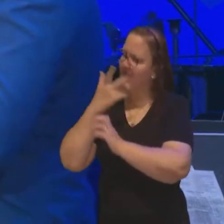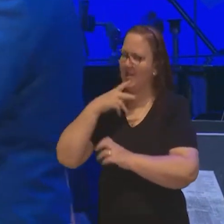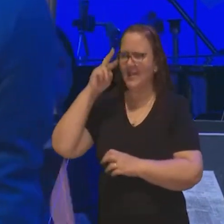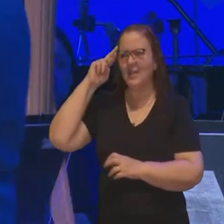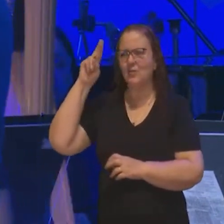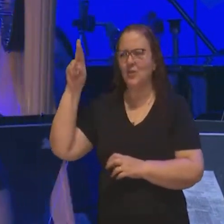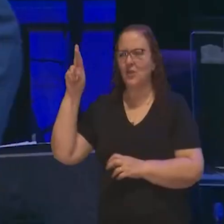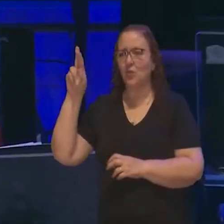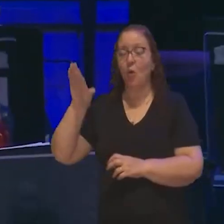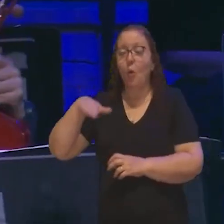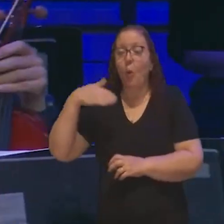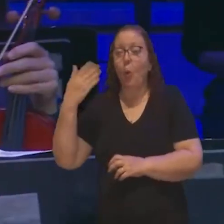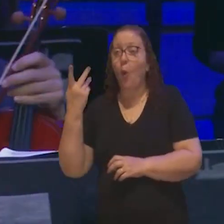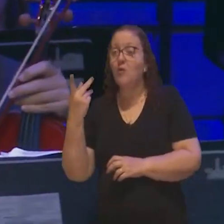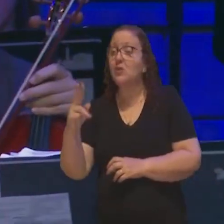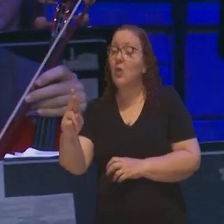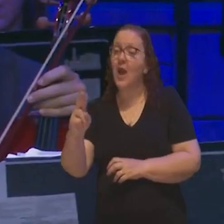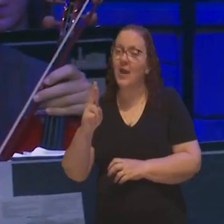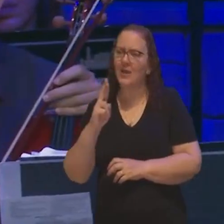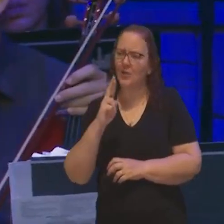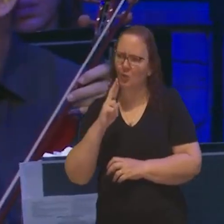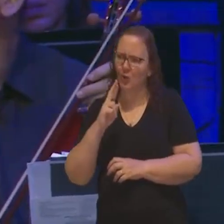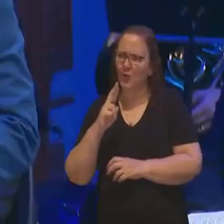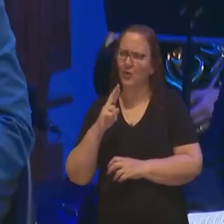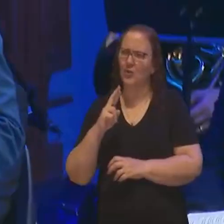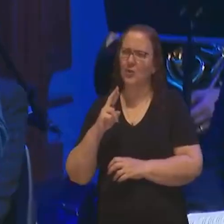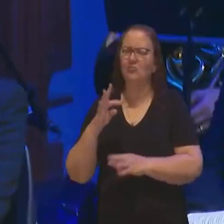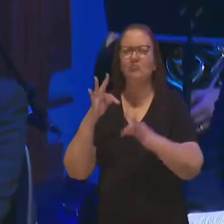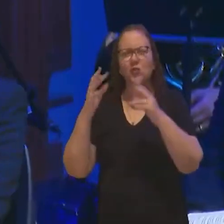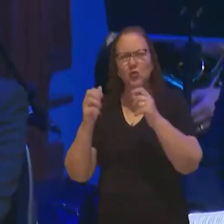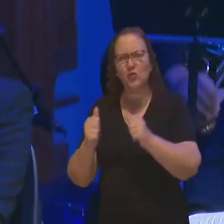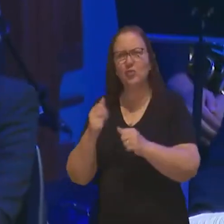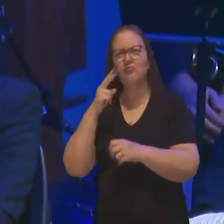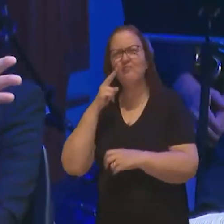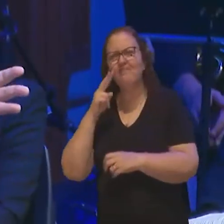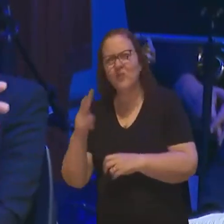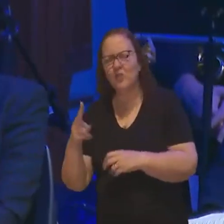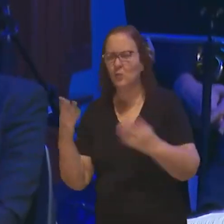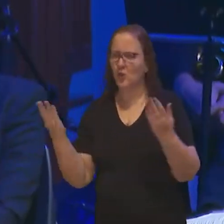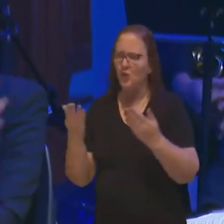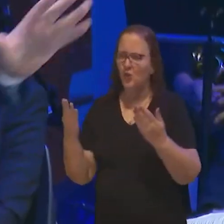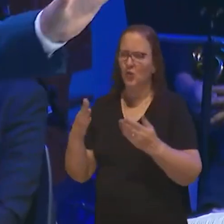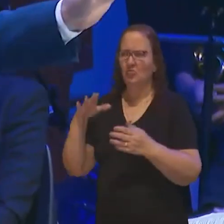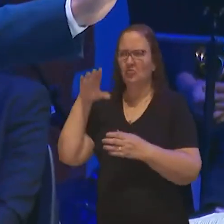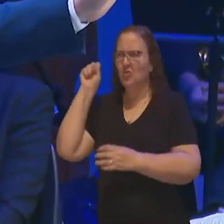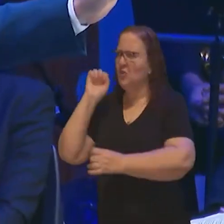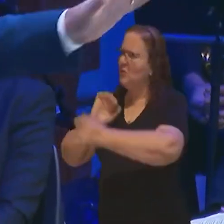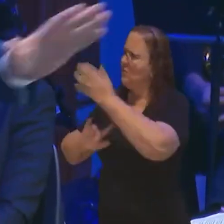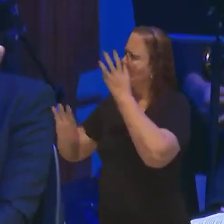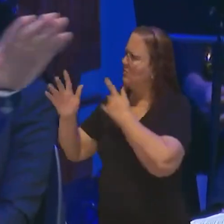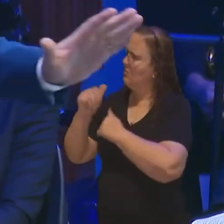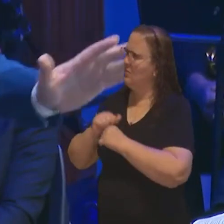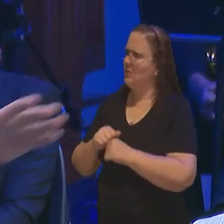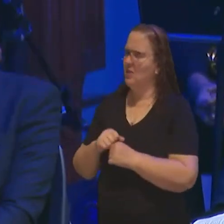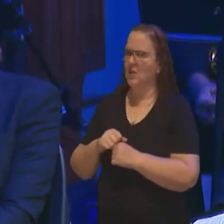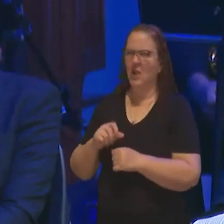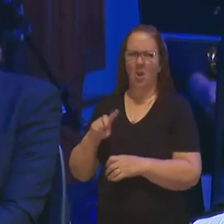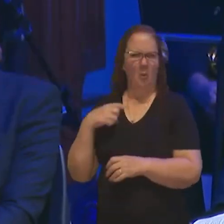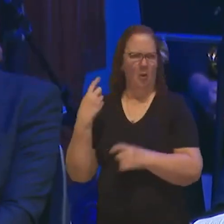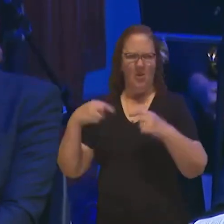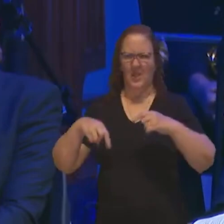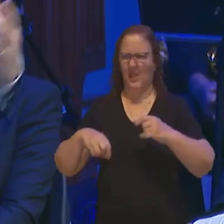Qual é a tua resposta diante de tudo isso que nós ouvimos? Indiferença? Nós não estamos aqui para brincar de